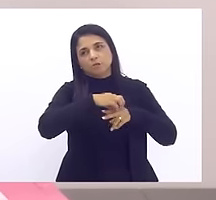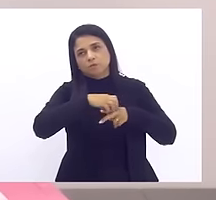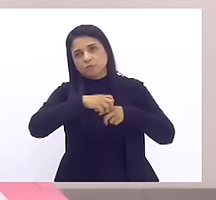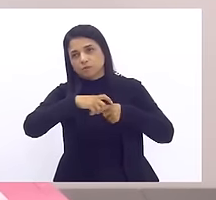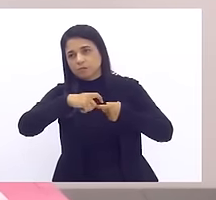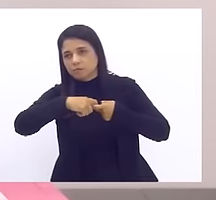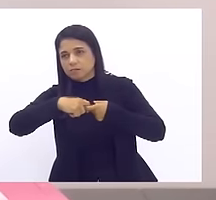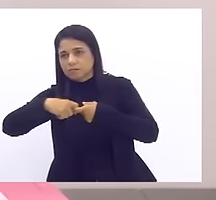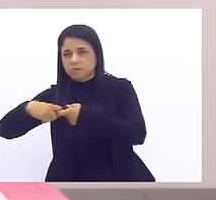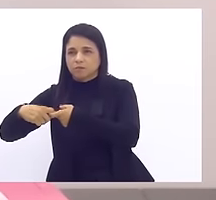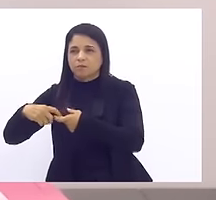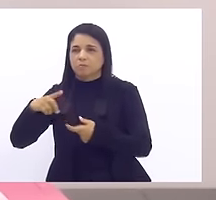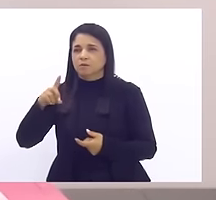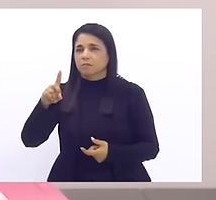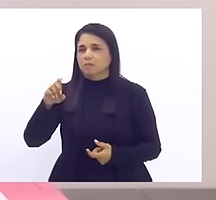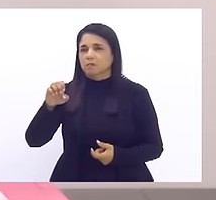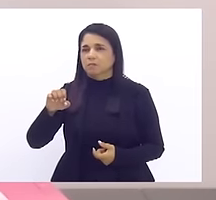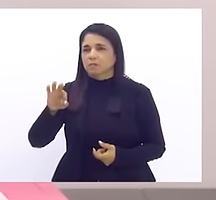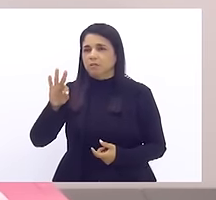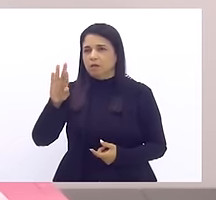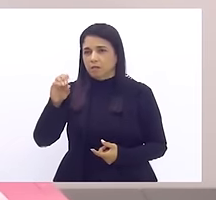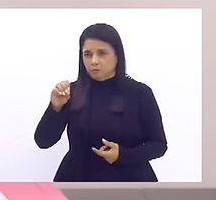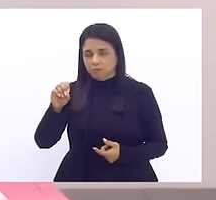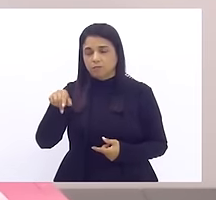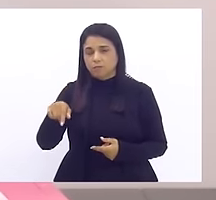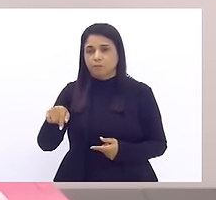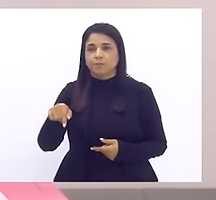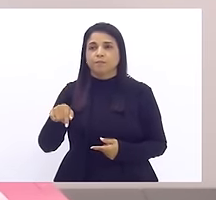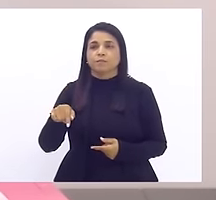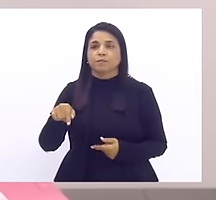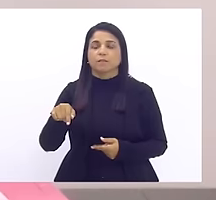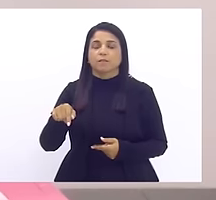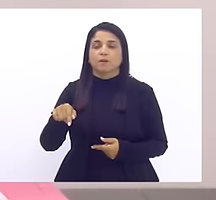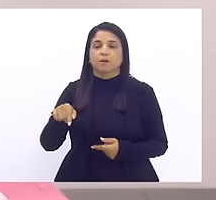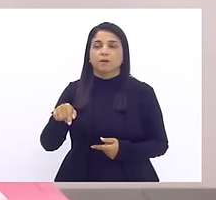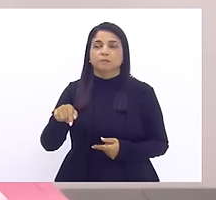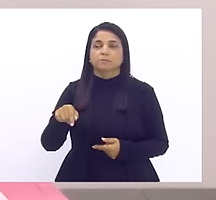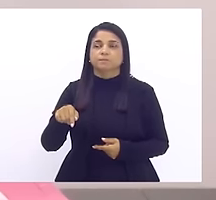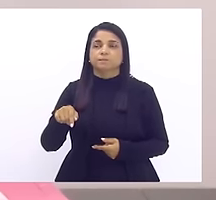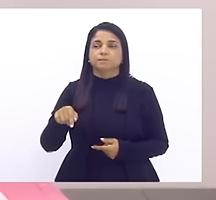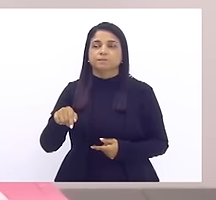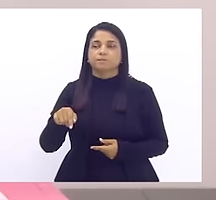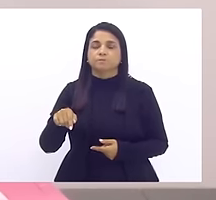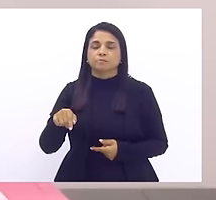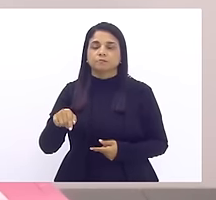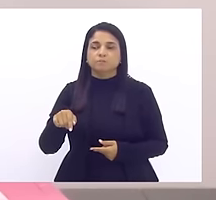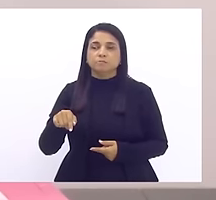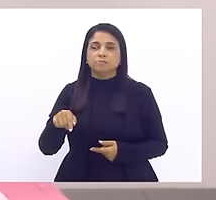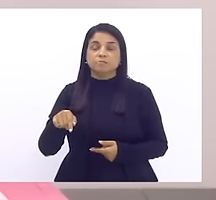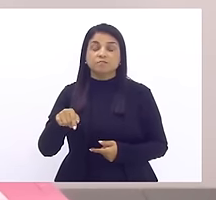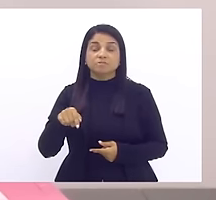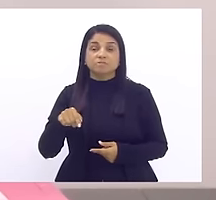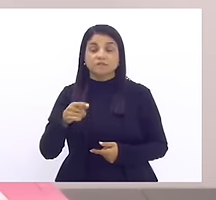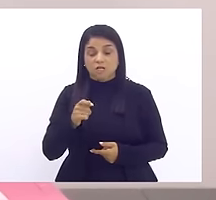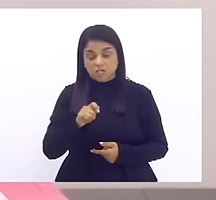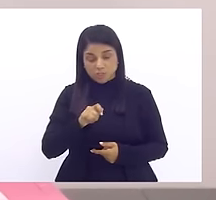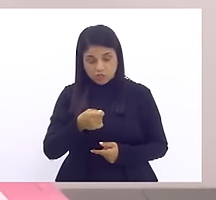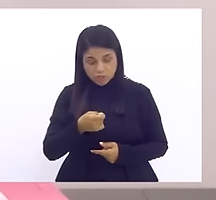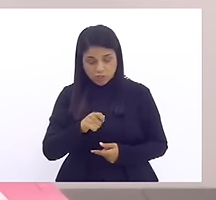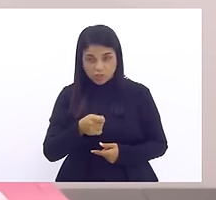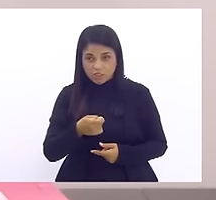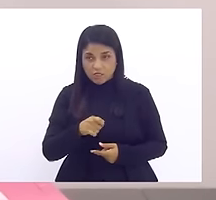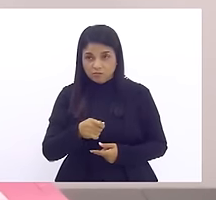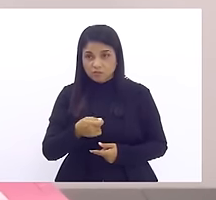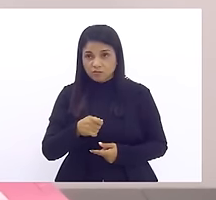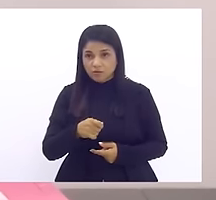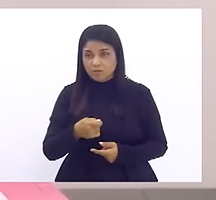importa se é emprestado para PM pro Detran é o deto que tá rebocando contrato é dele é o Detran o cidadão tem a sua chave